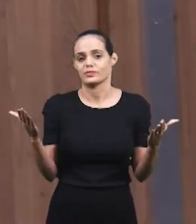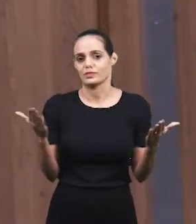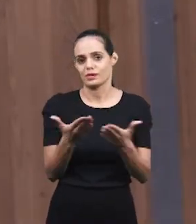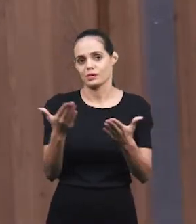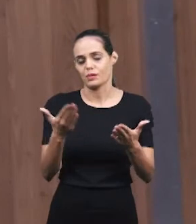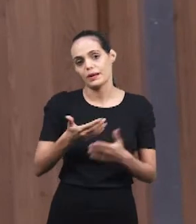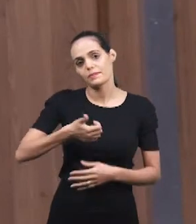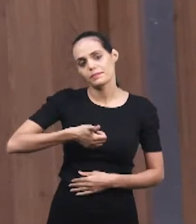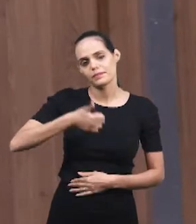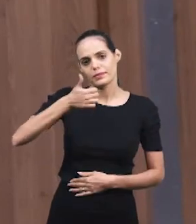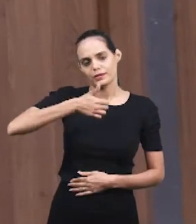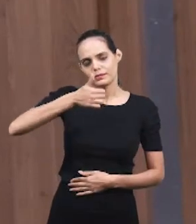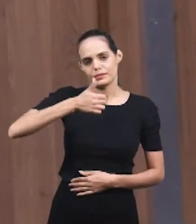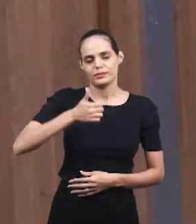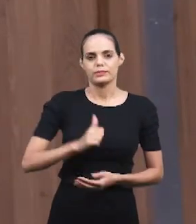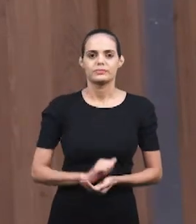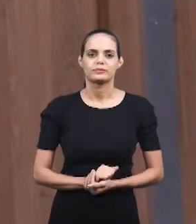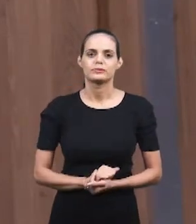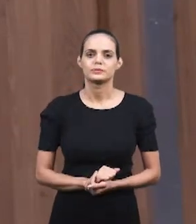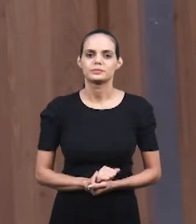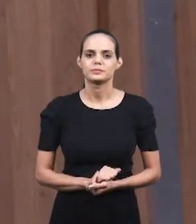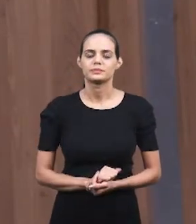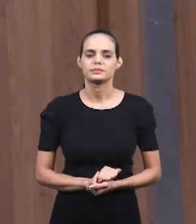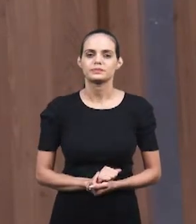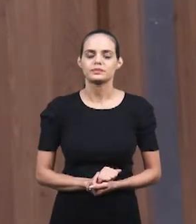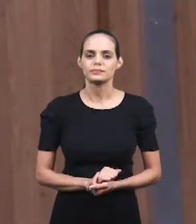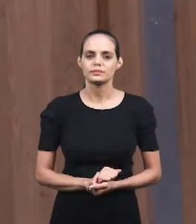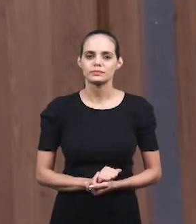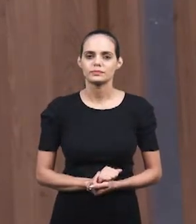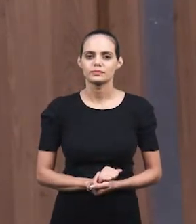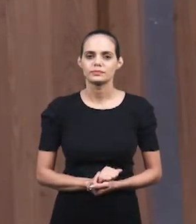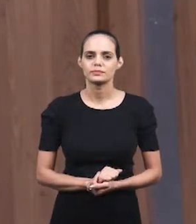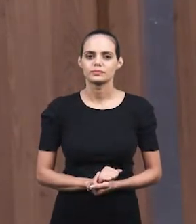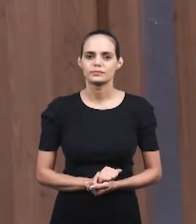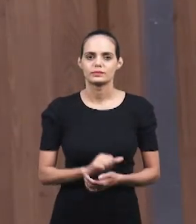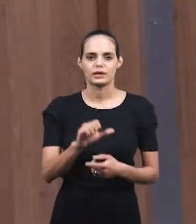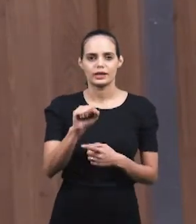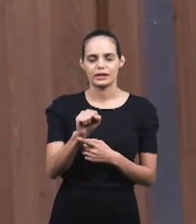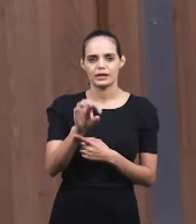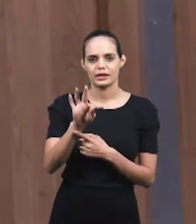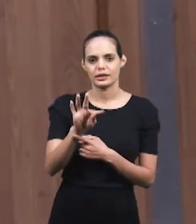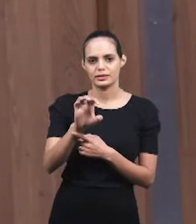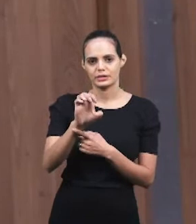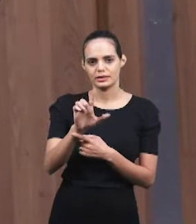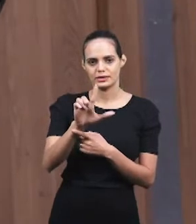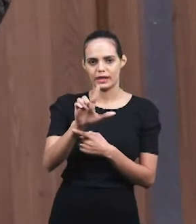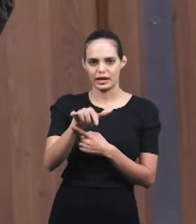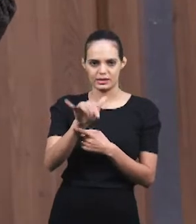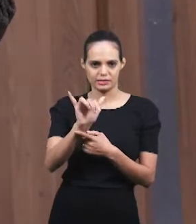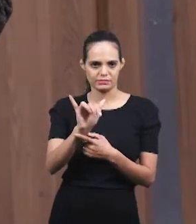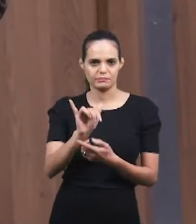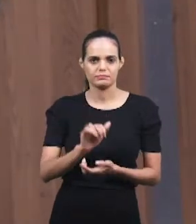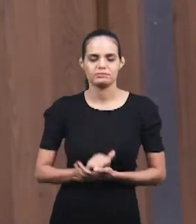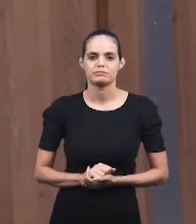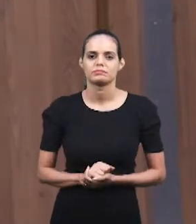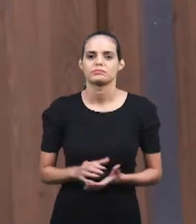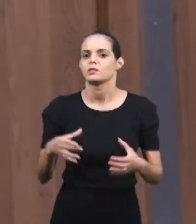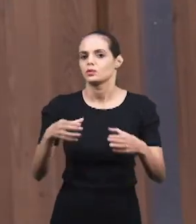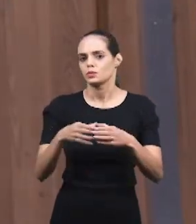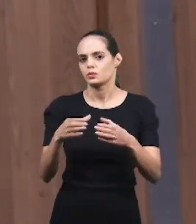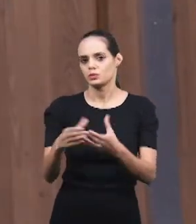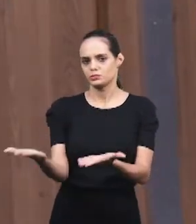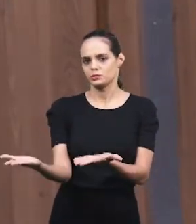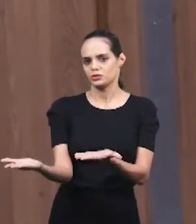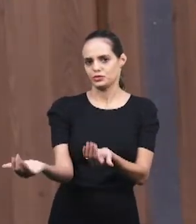agora, primeiramente, nós vamos chamar ali a nossa irmã Estelle Radassa. Ela é do grupo de